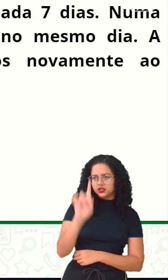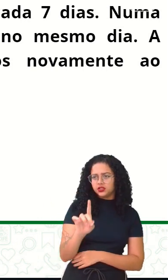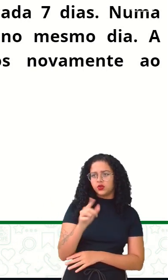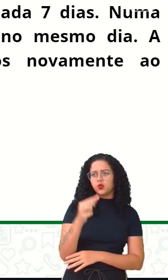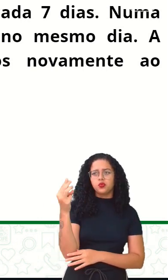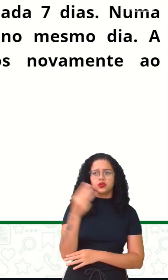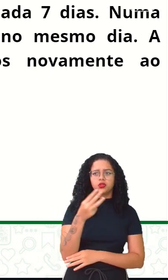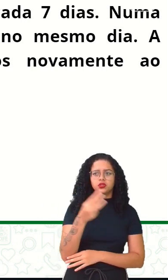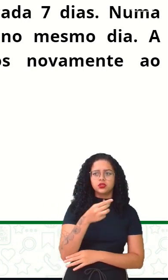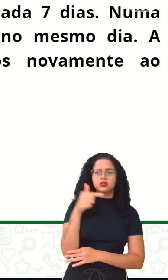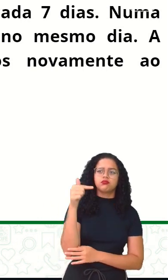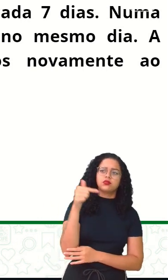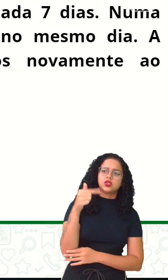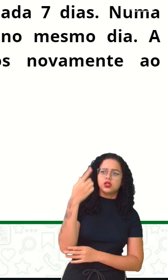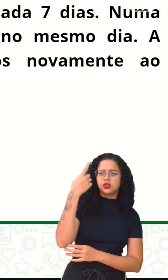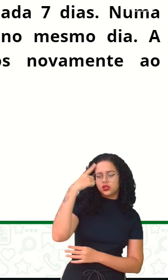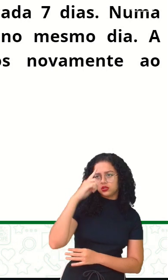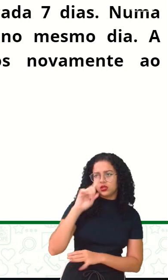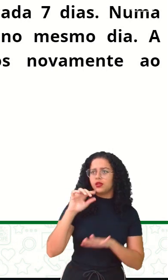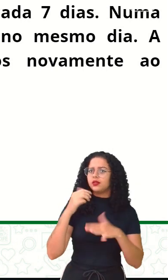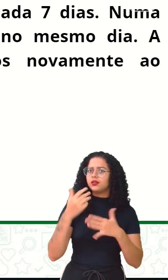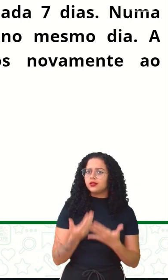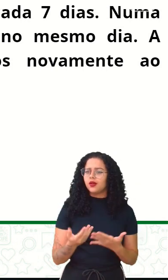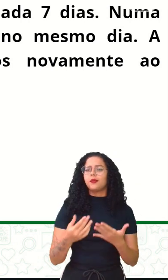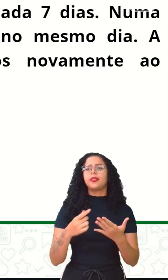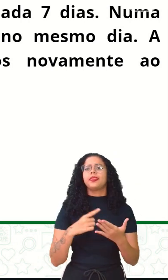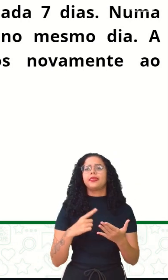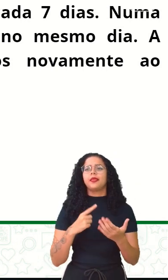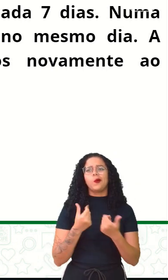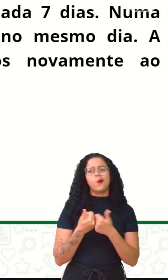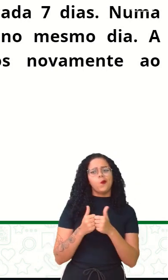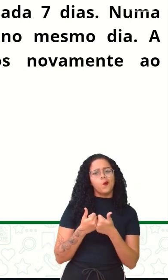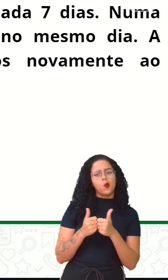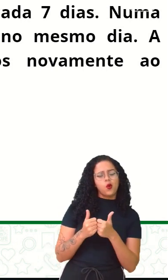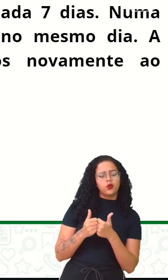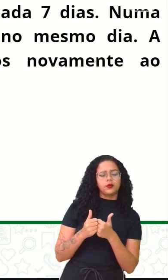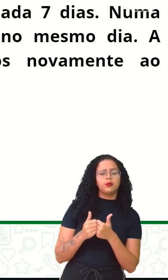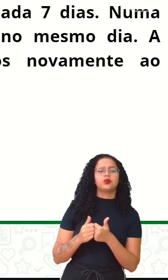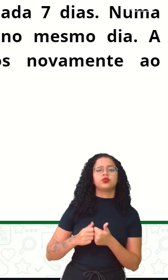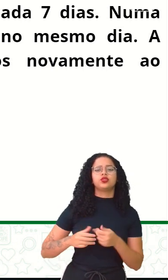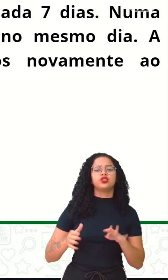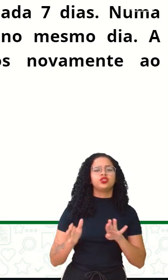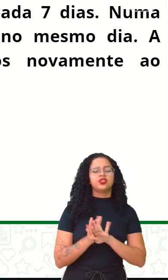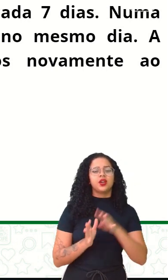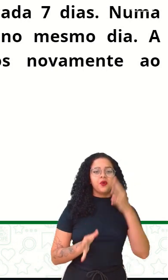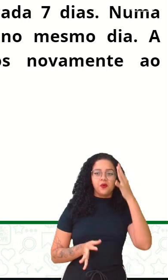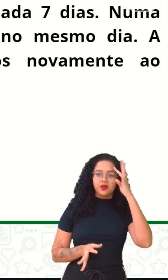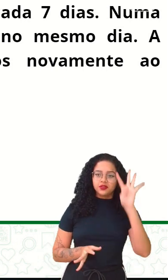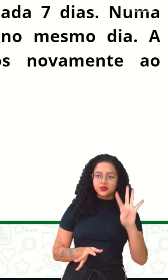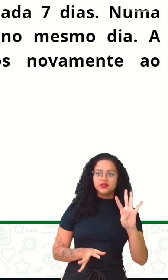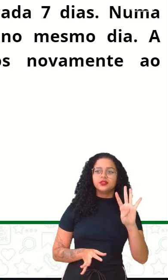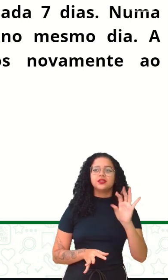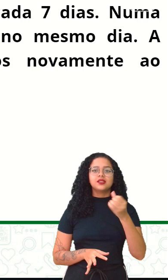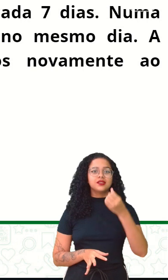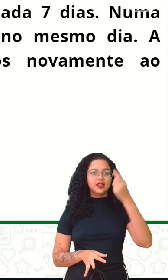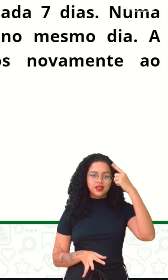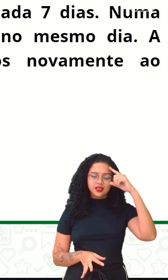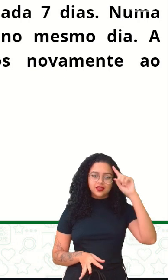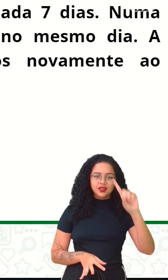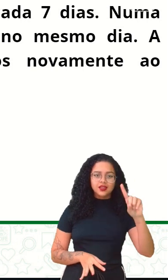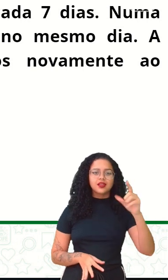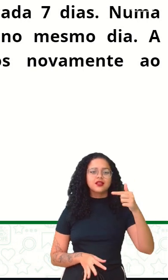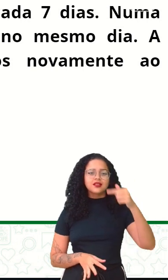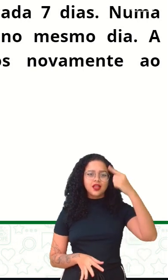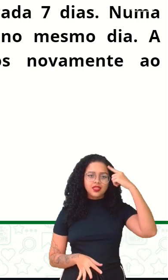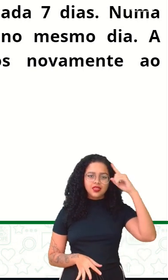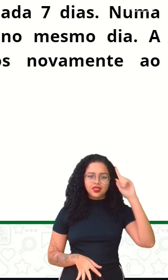o terceiro a cada 7 dias. Então, tem situações que tem um ônibus, uma linha específica que chega em 4 dias, a outra linha em 6 dias e a outra